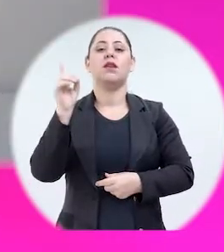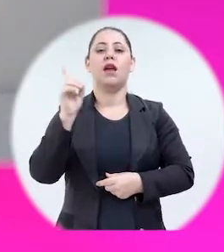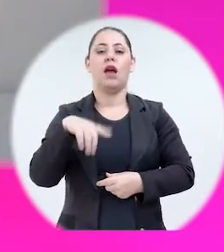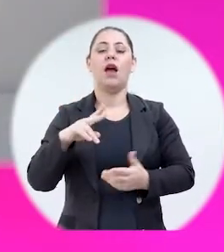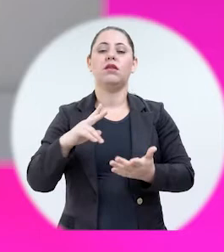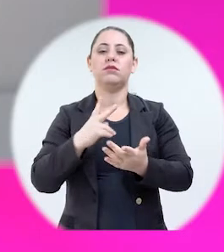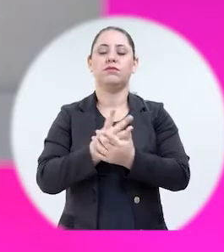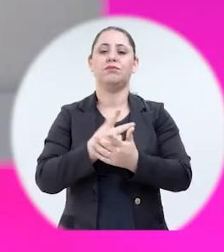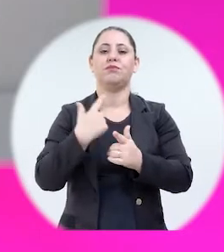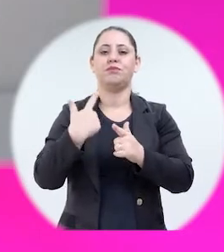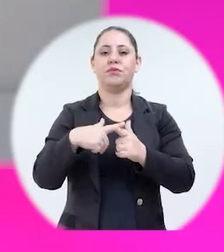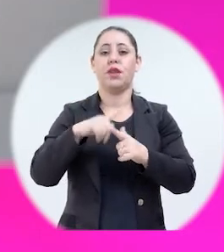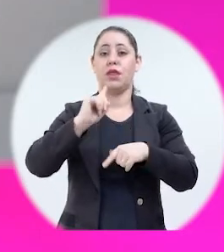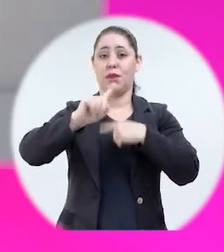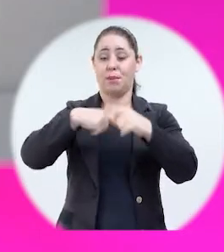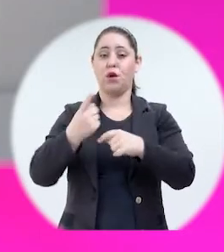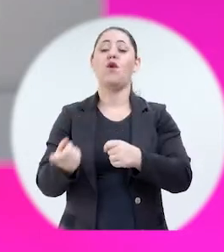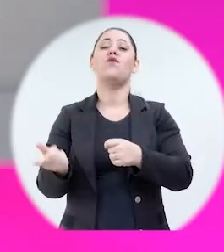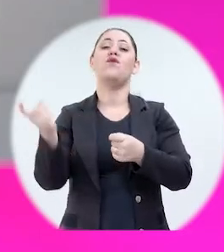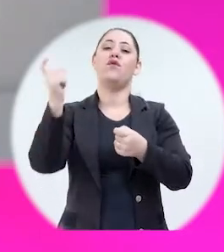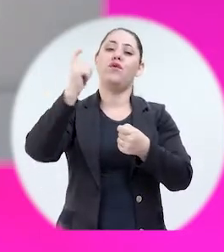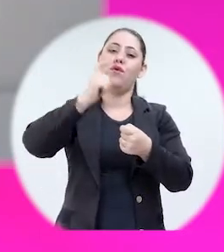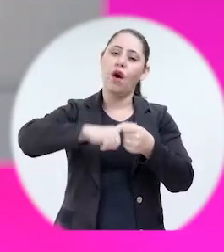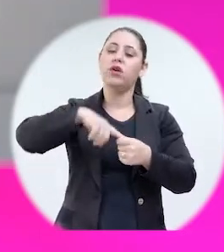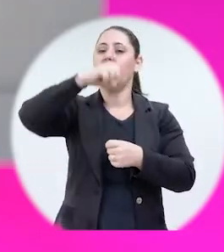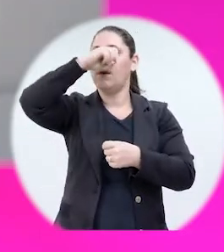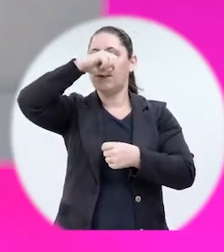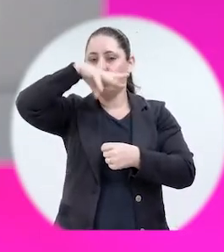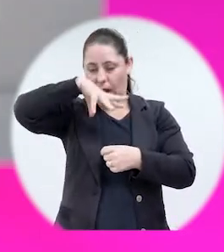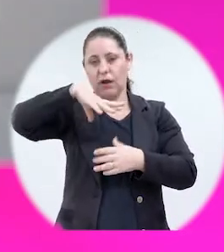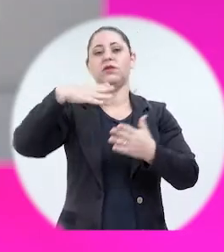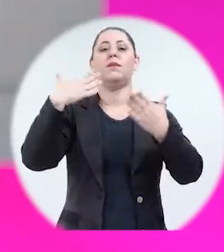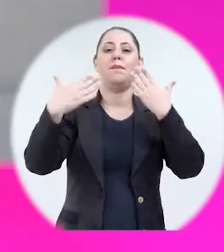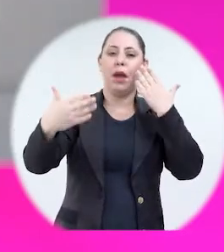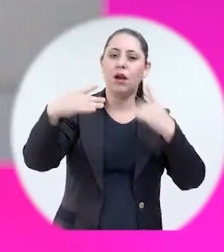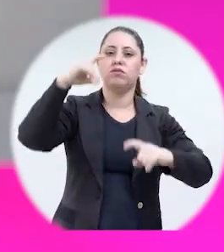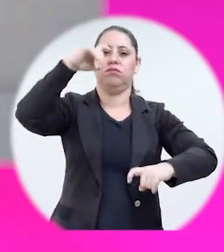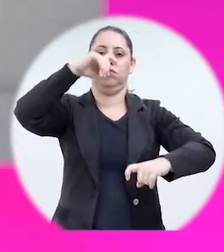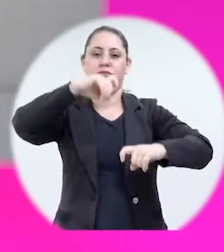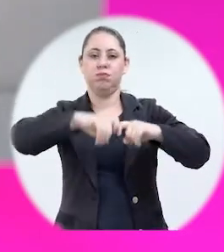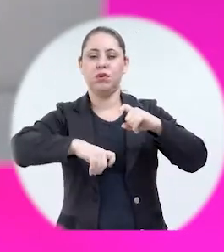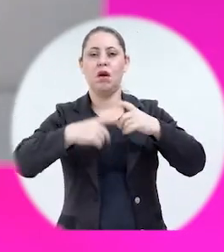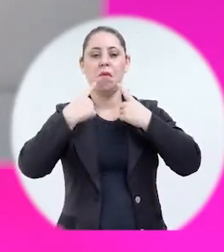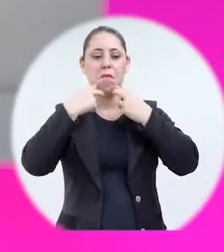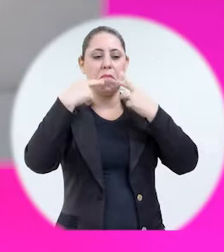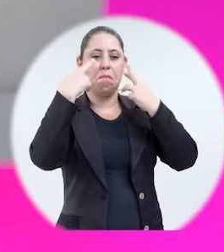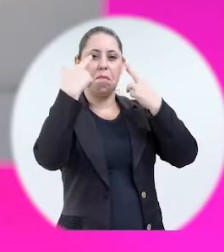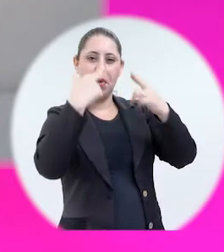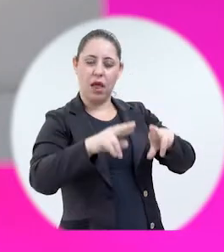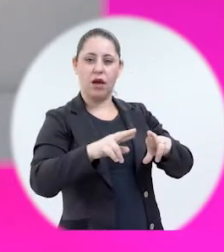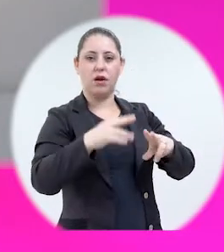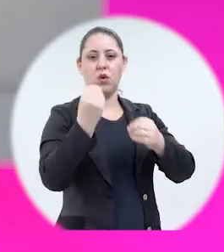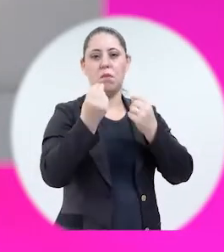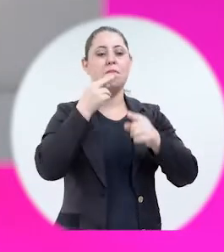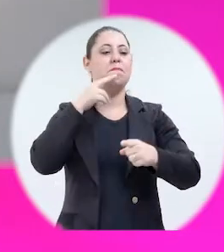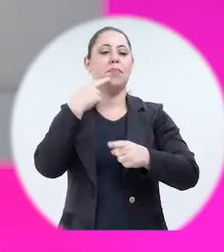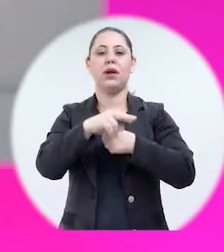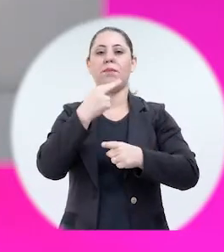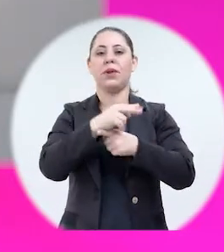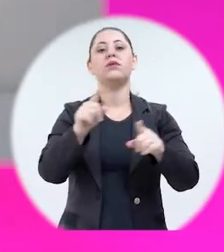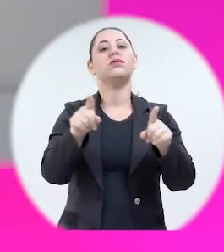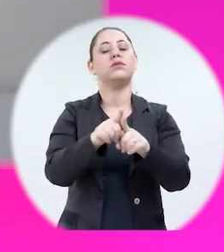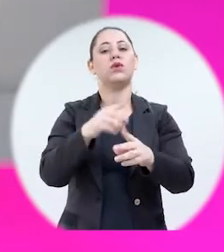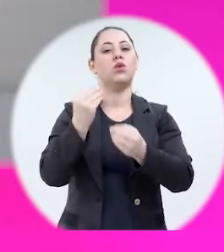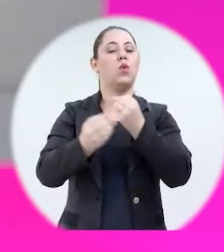um ciclo. E, em seguida, ele retorna novamente com toda essa violência psicológica, com xingamentos. Como você